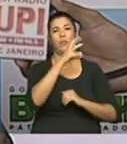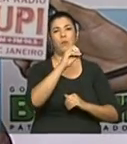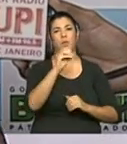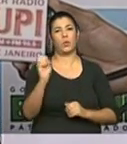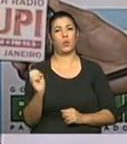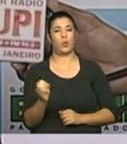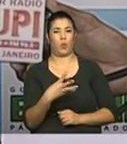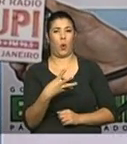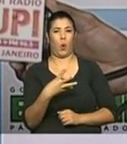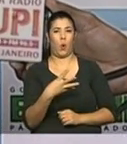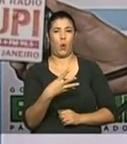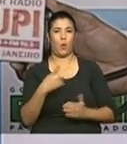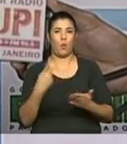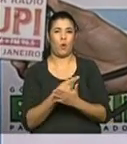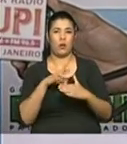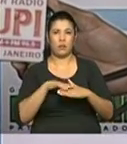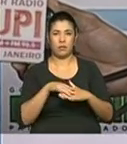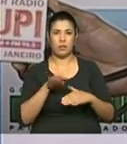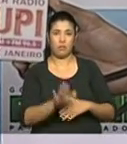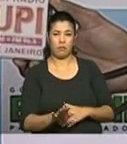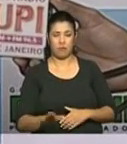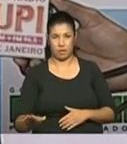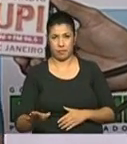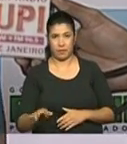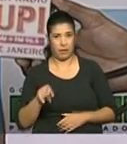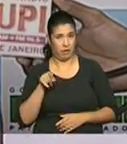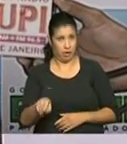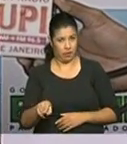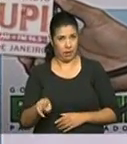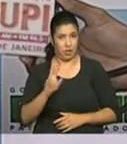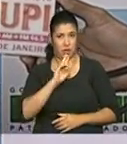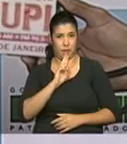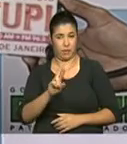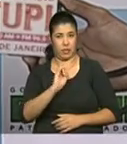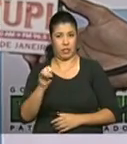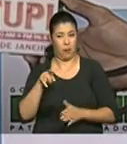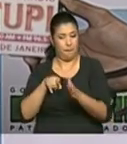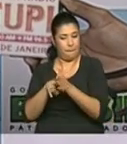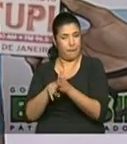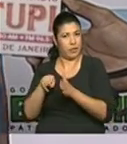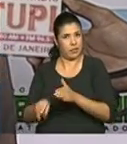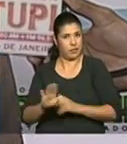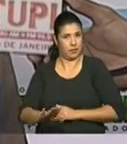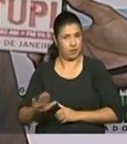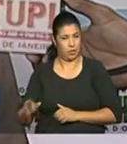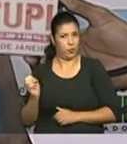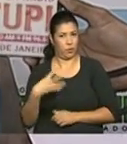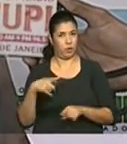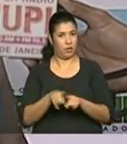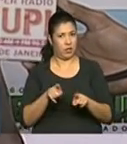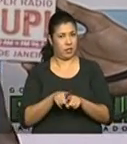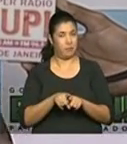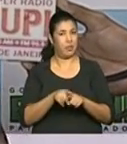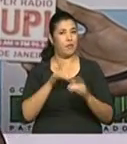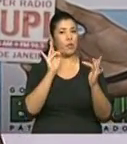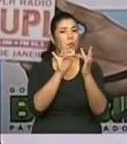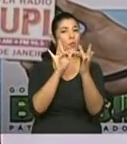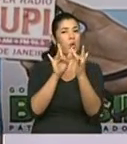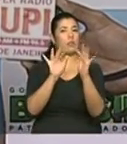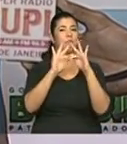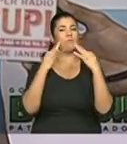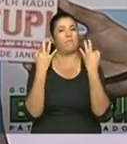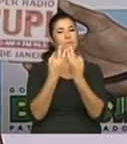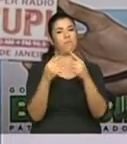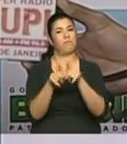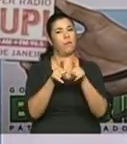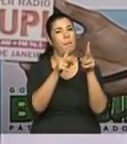em crianças. Isso significa o quê? Que a partir do momento que nós conseguimos identificar esses casos novos, nós fomos atrás dos familiares e